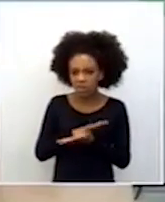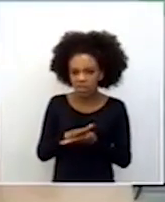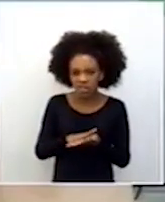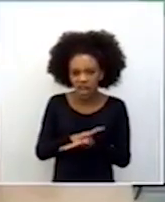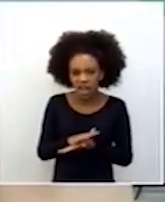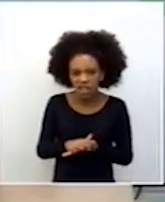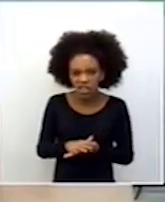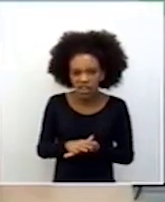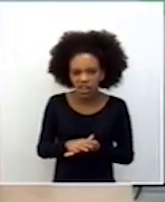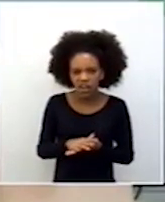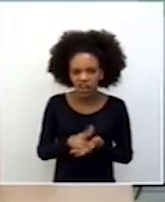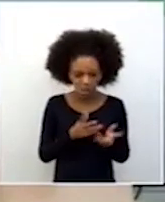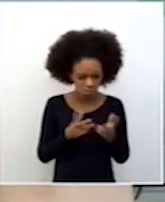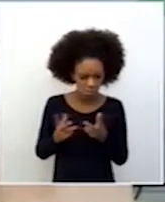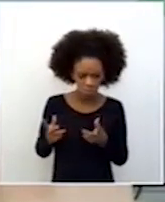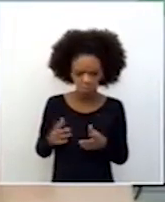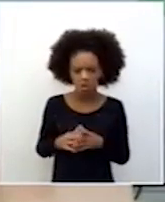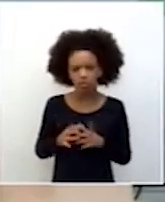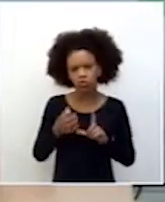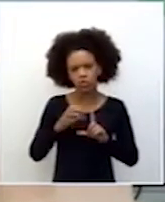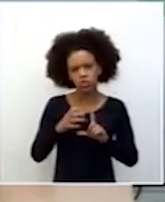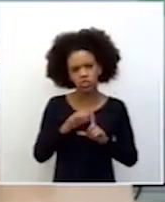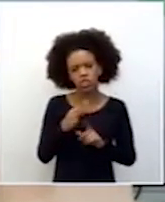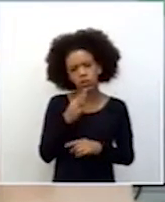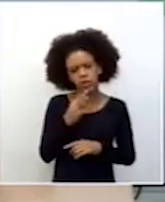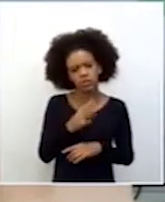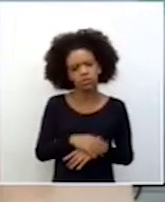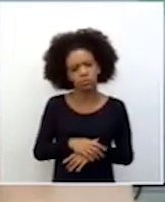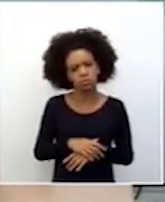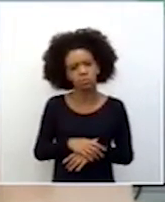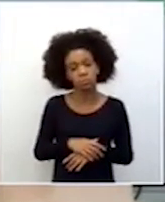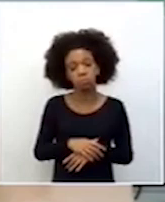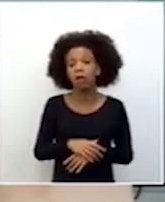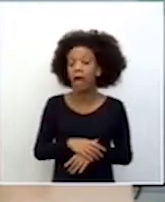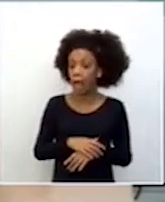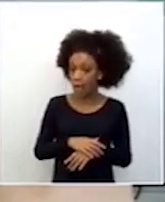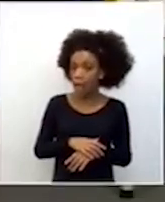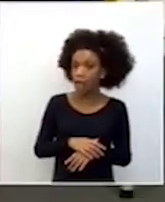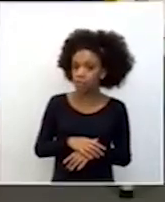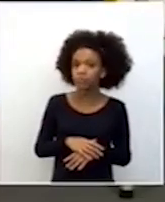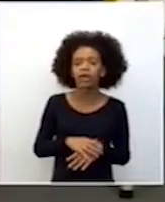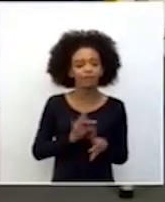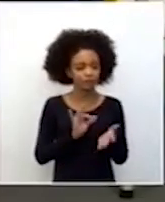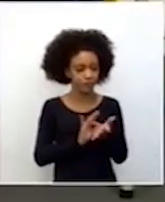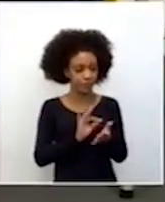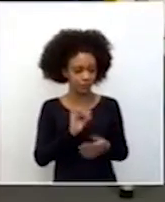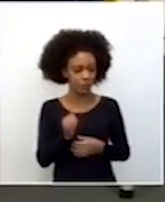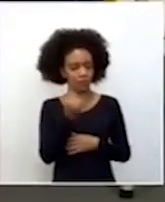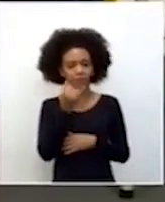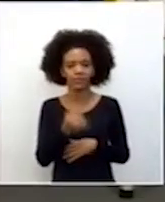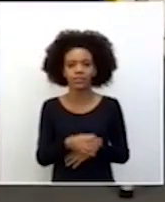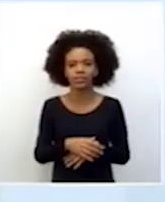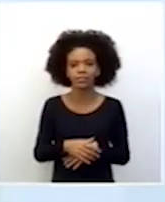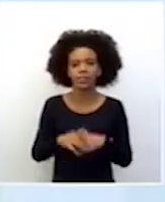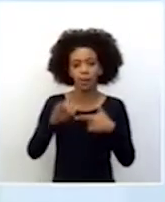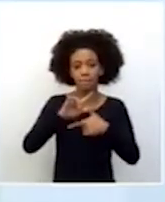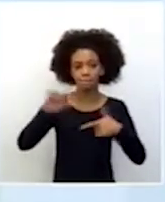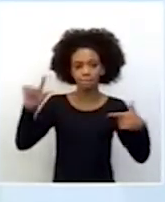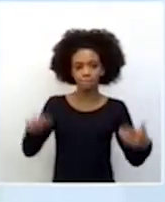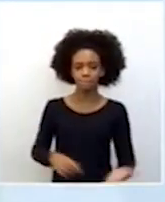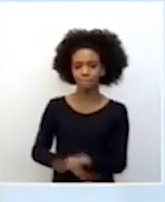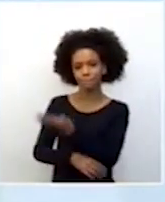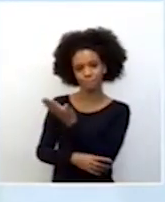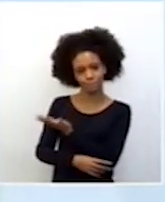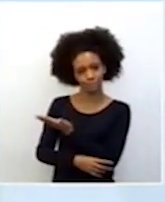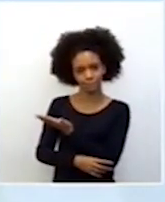até vermos aquilo retratado na charge, até nos reconhecermos. Boa. Isso é muito interessante. Obrigada pelo gancho. Coloca na tela essa charge que a gente vai ver